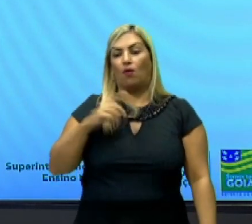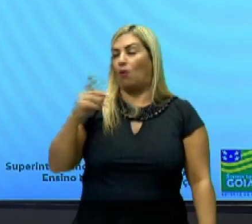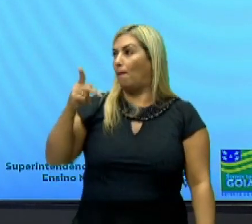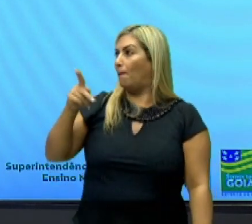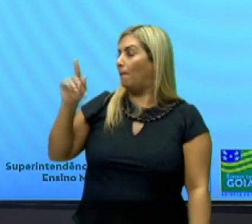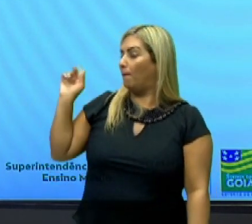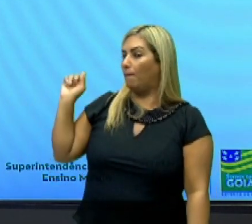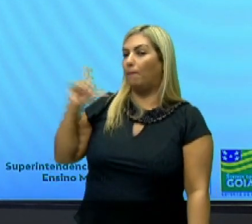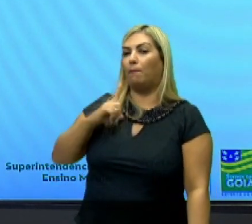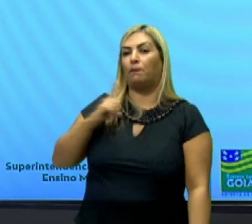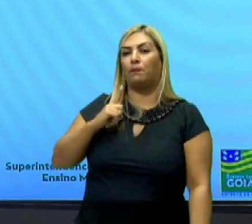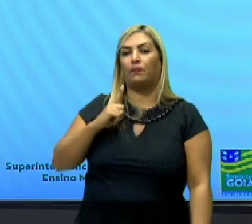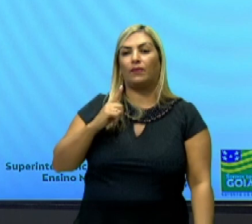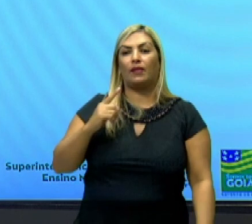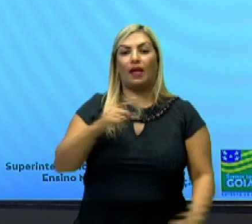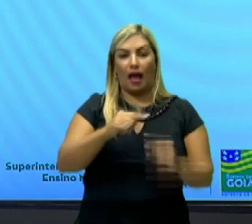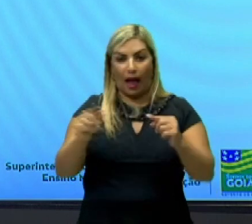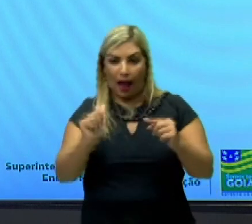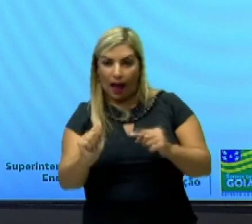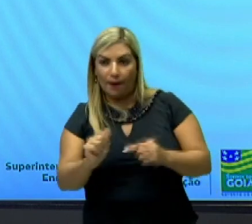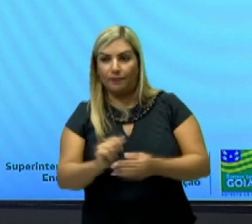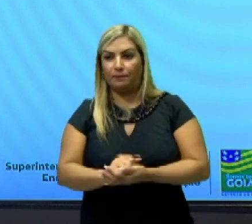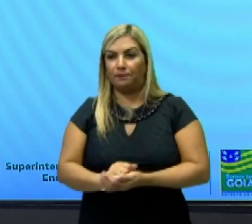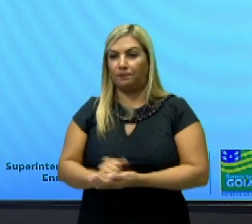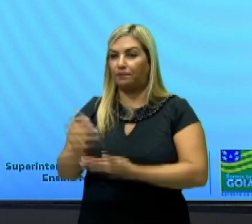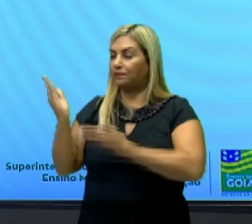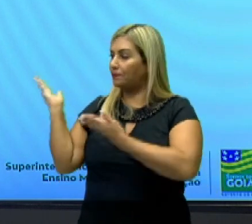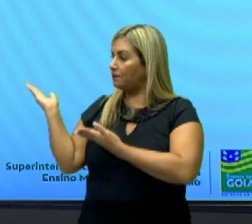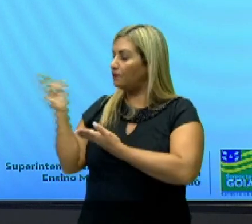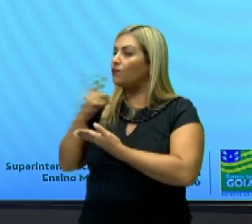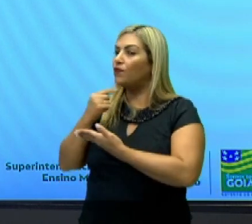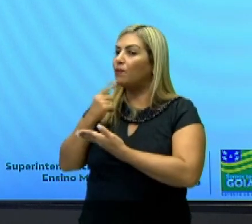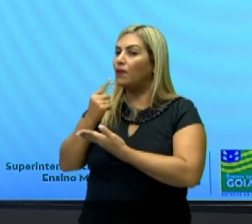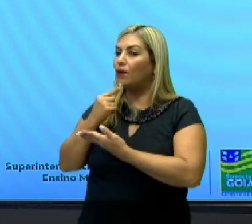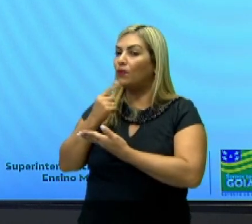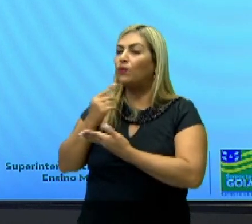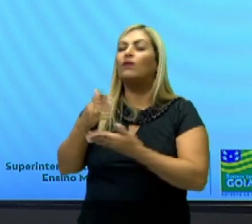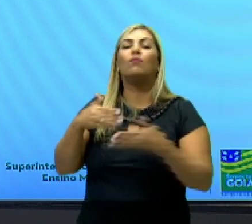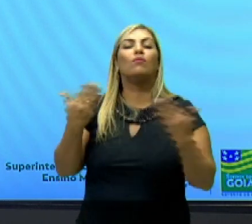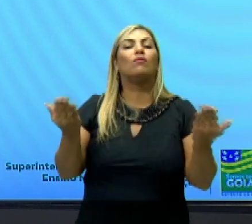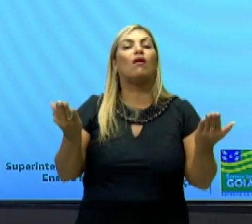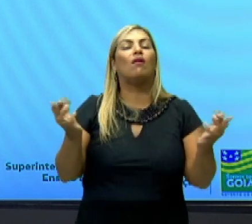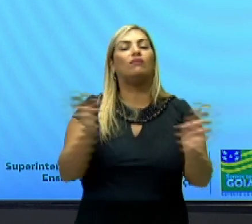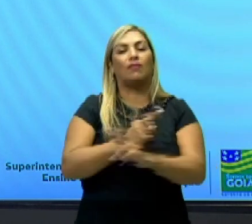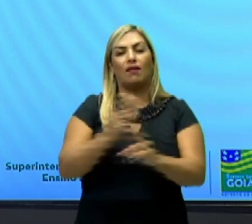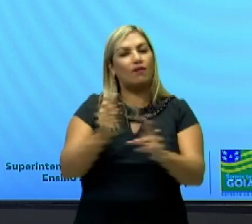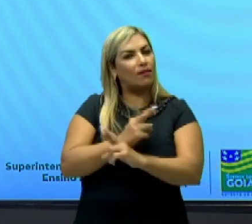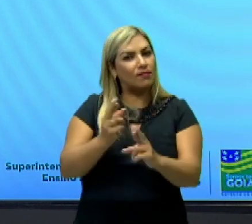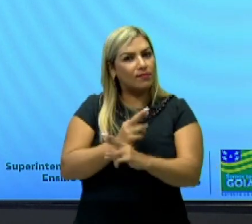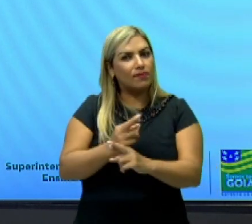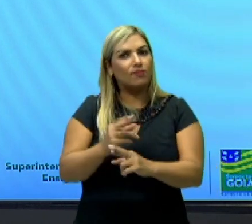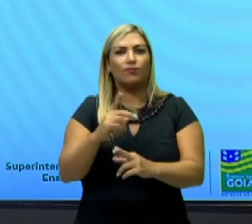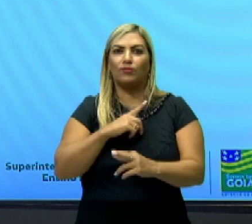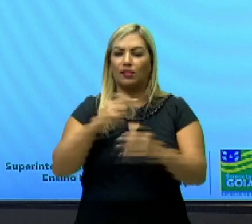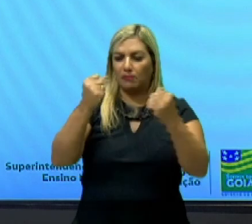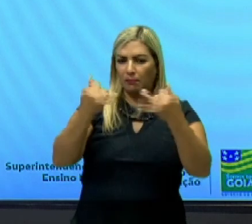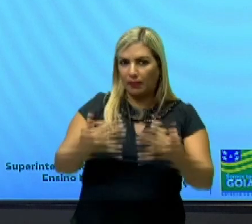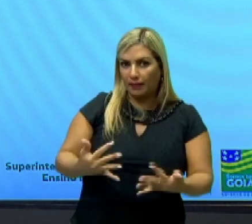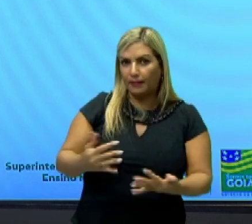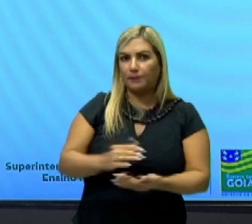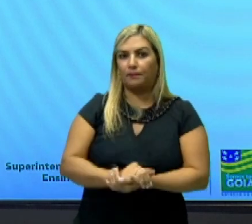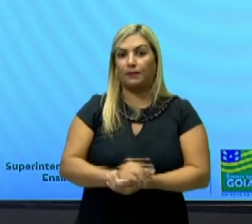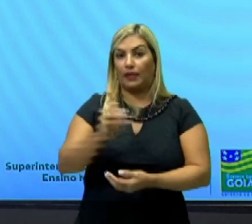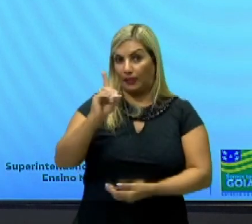beleza? Aqui, nesse caso, qual será a relação que eu tenho em que ele fala para mim